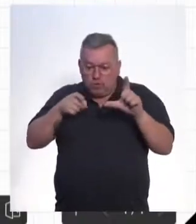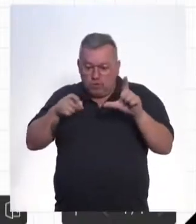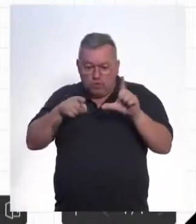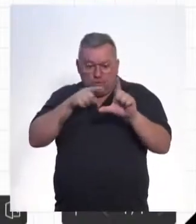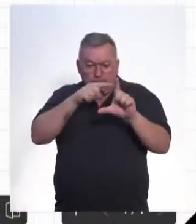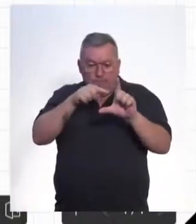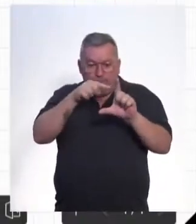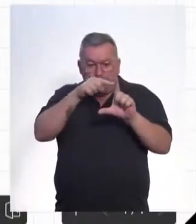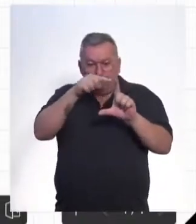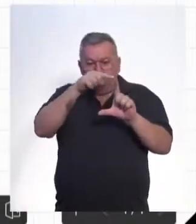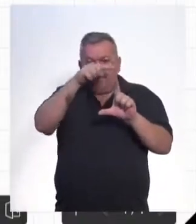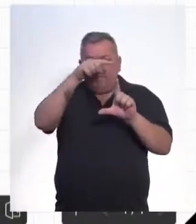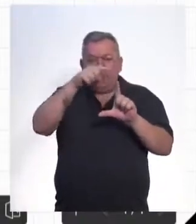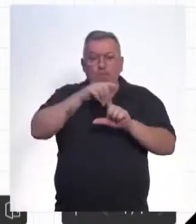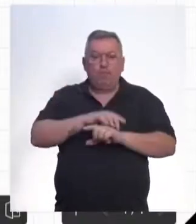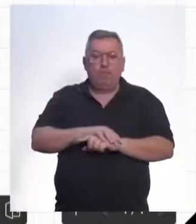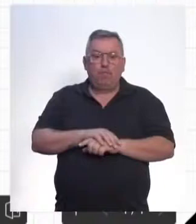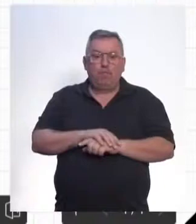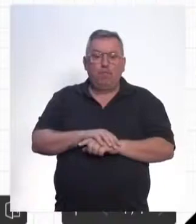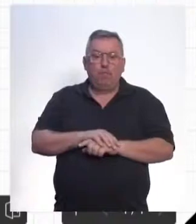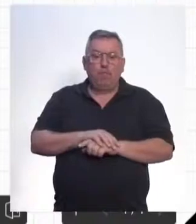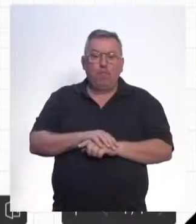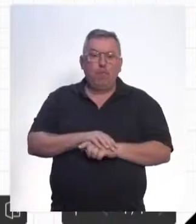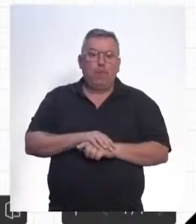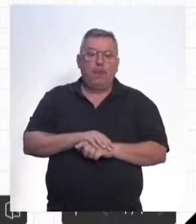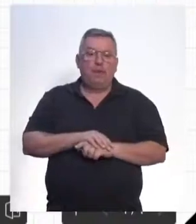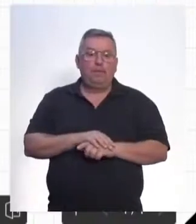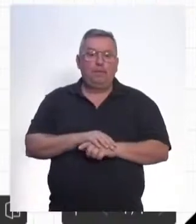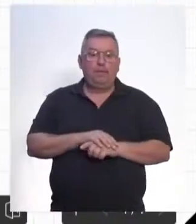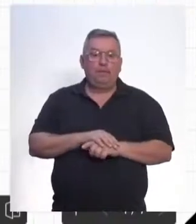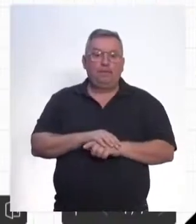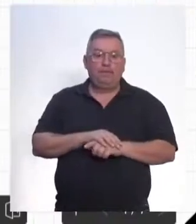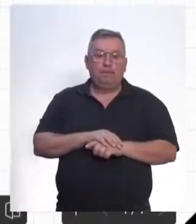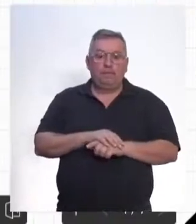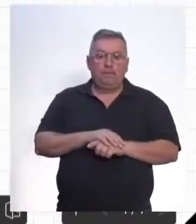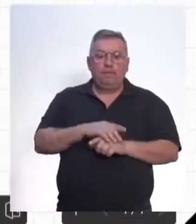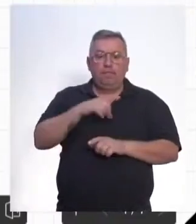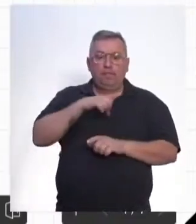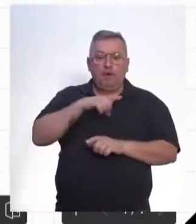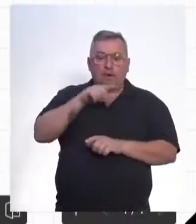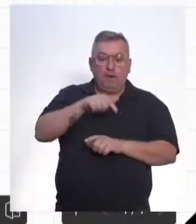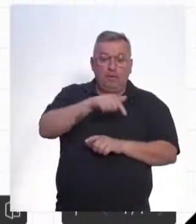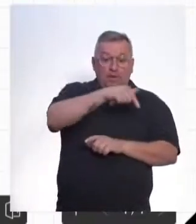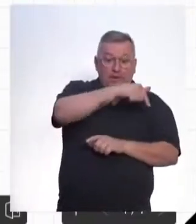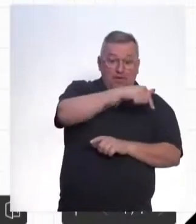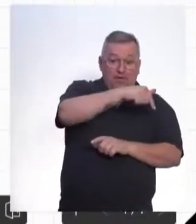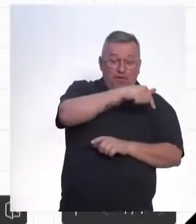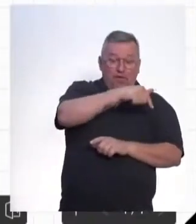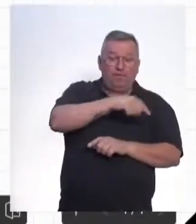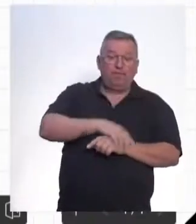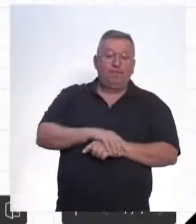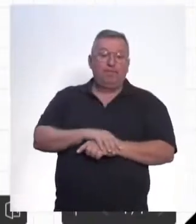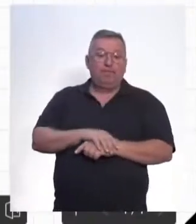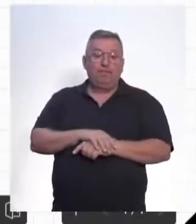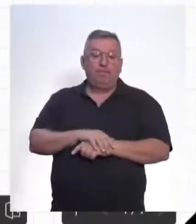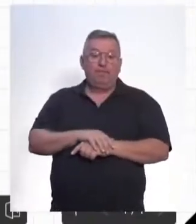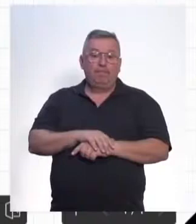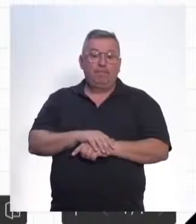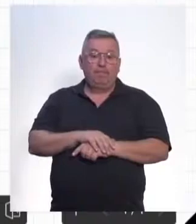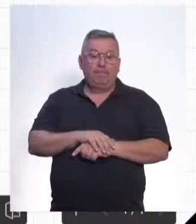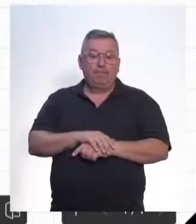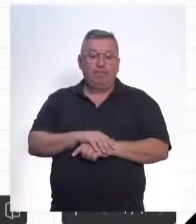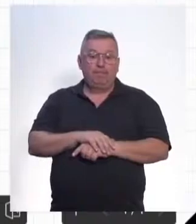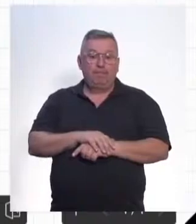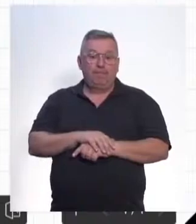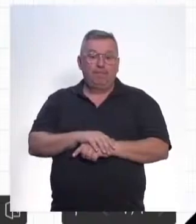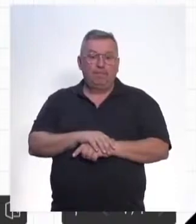é a medida para o outro lado, certo? Aqui eu tenho que ir até o 7, certo, Jonas? No X ou